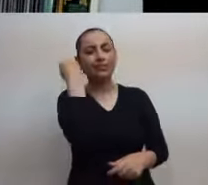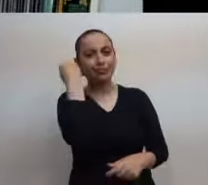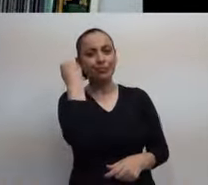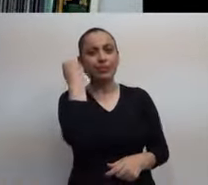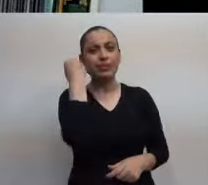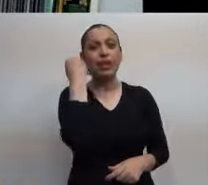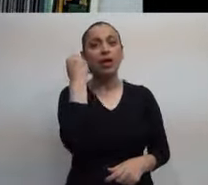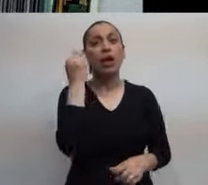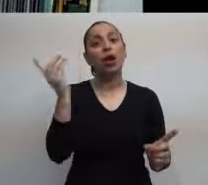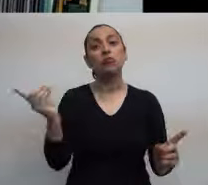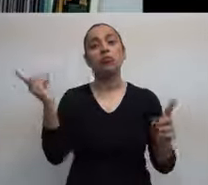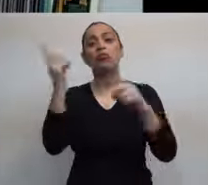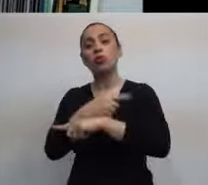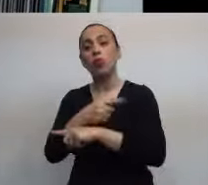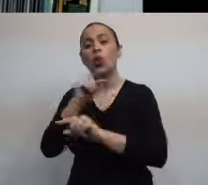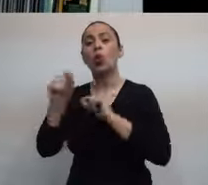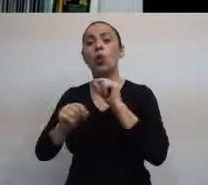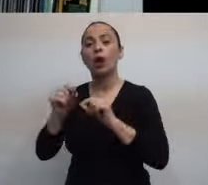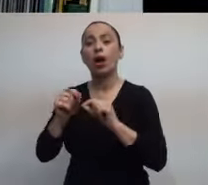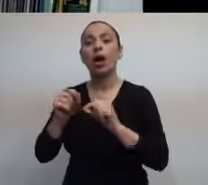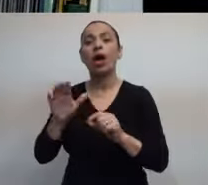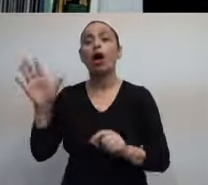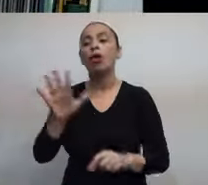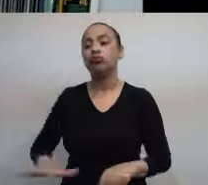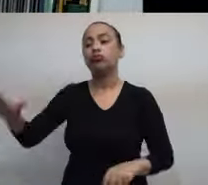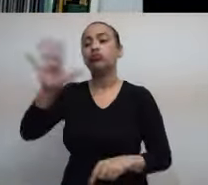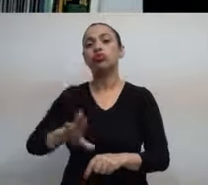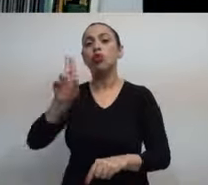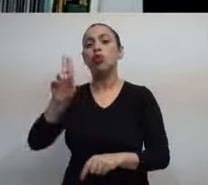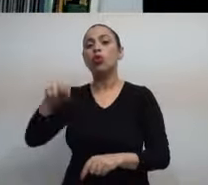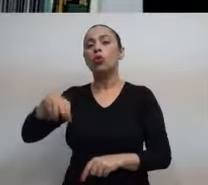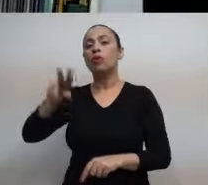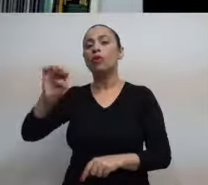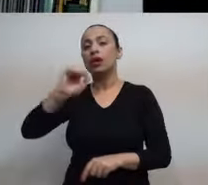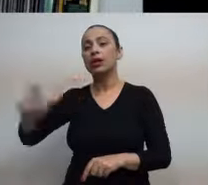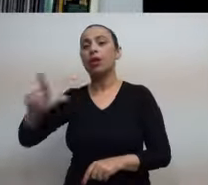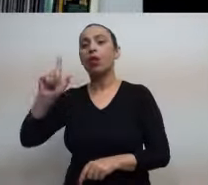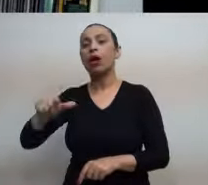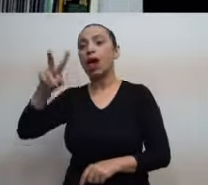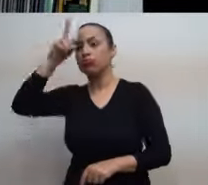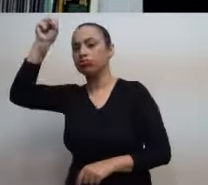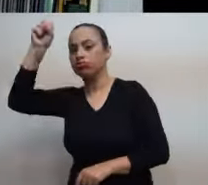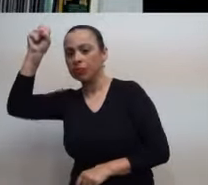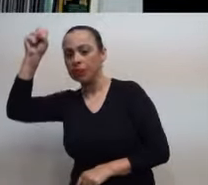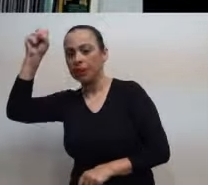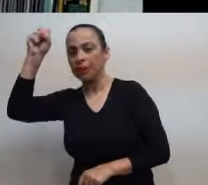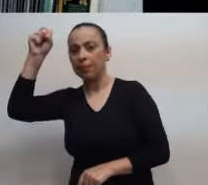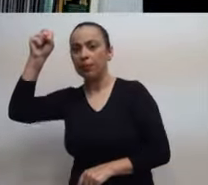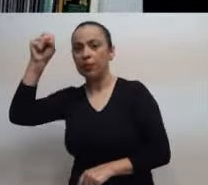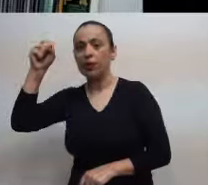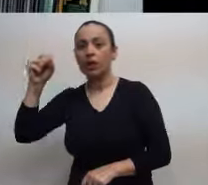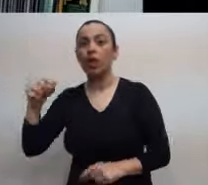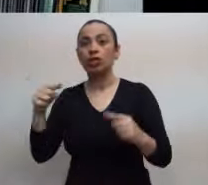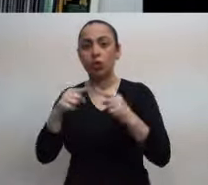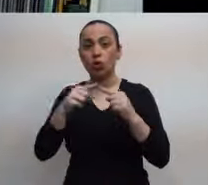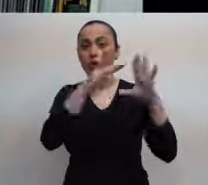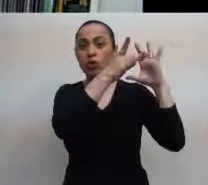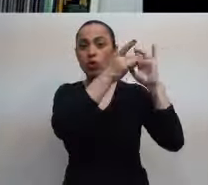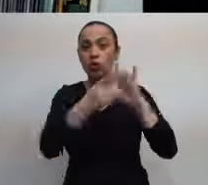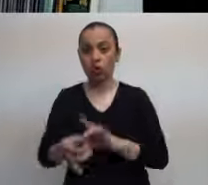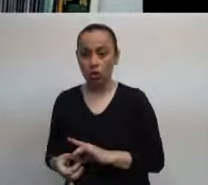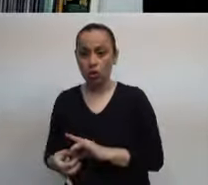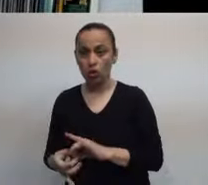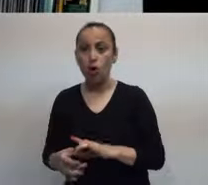esquecido, em contraposição ao universal, que é intensificado. Neste